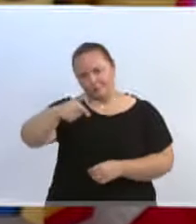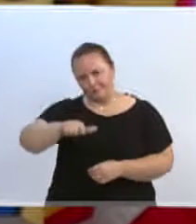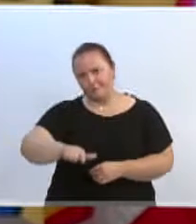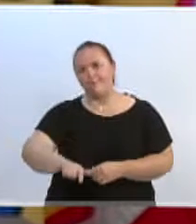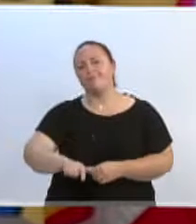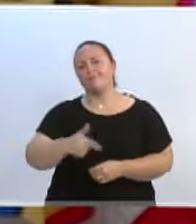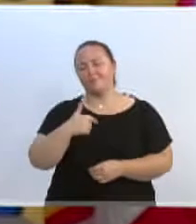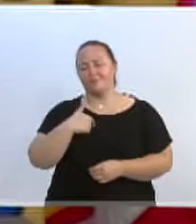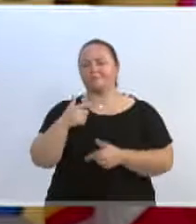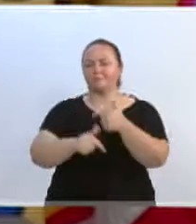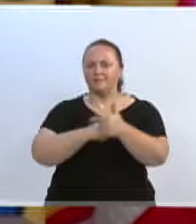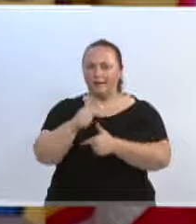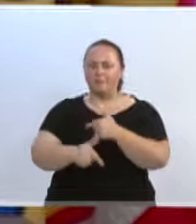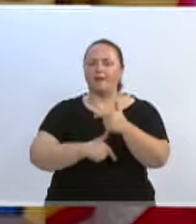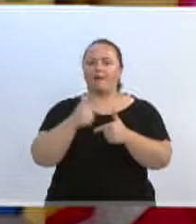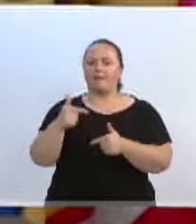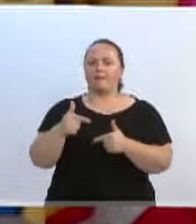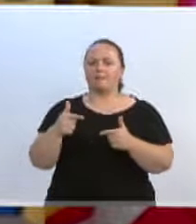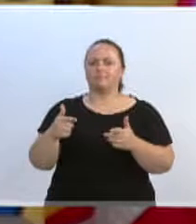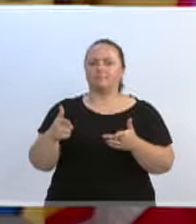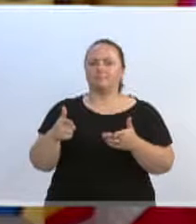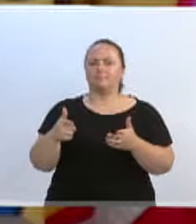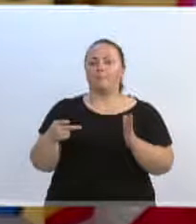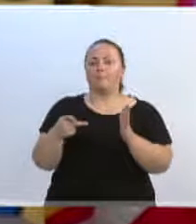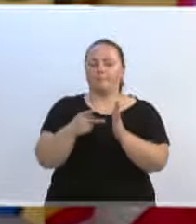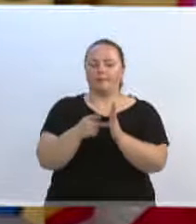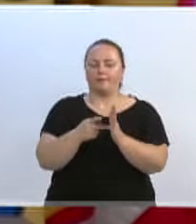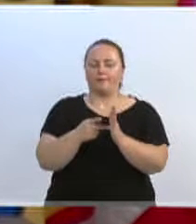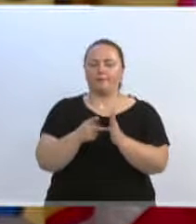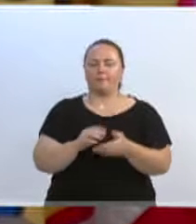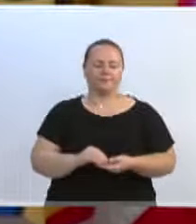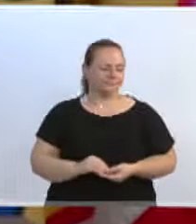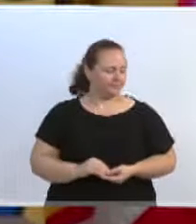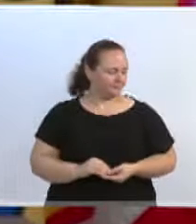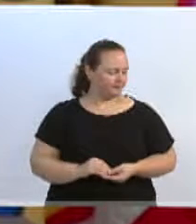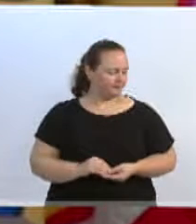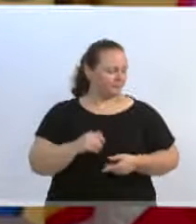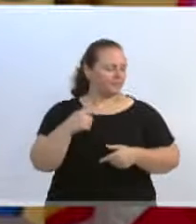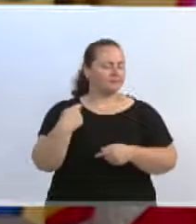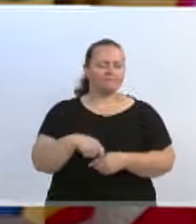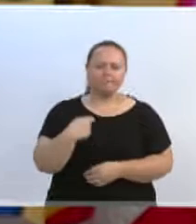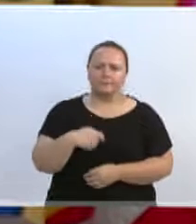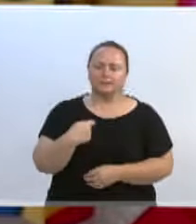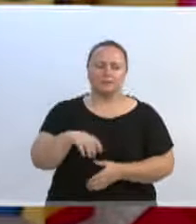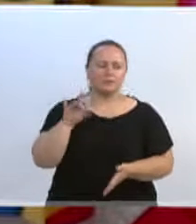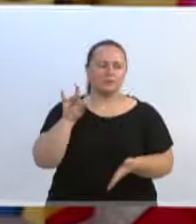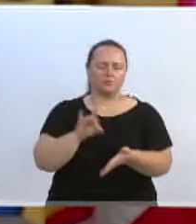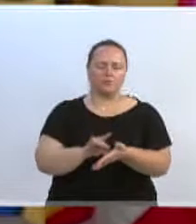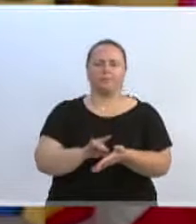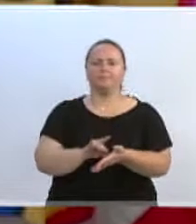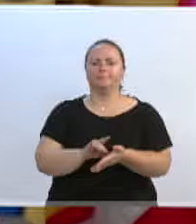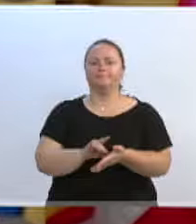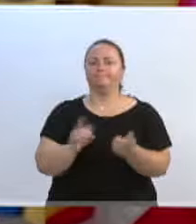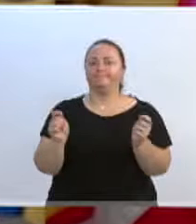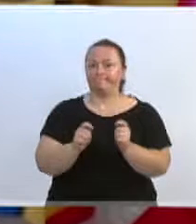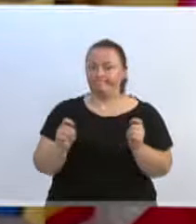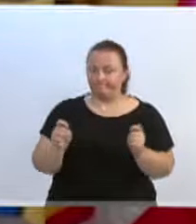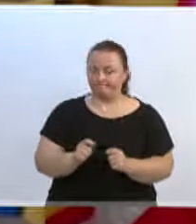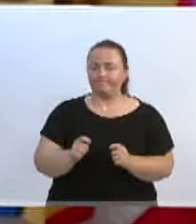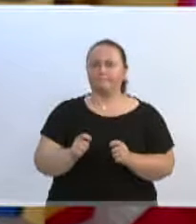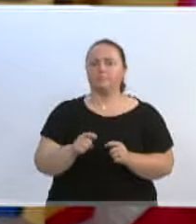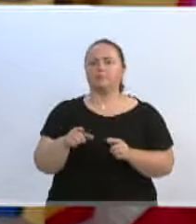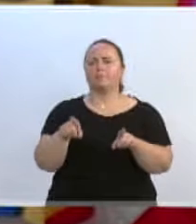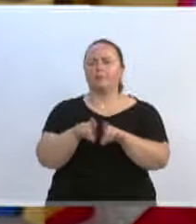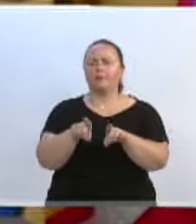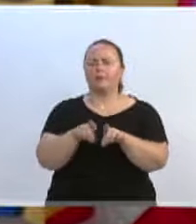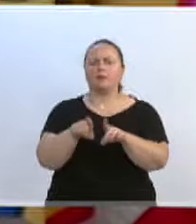né, na defesa do consumidor, a gente precisa ter informação clara e precisa, né, a esse consumidor, de que existe essa possibilidade, e até questionado até o próprio